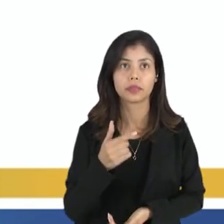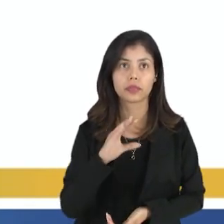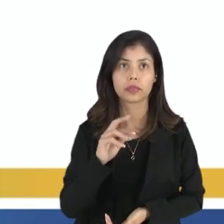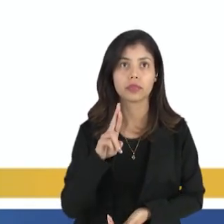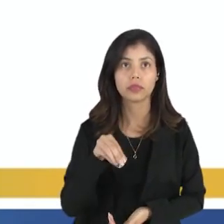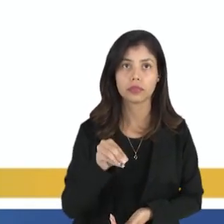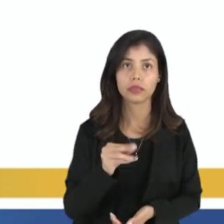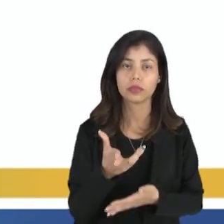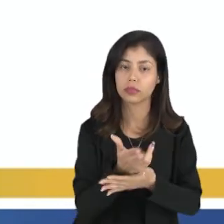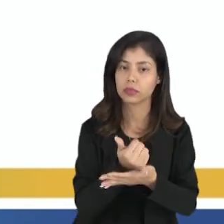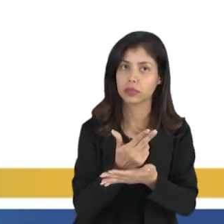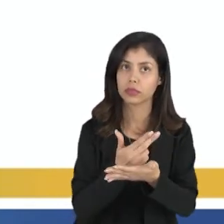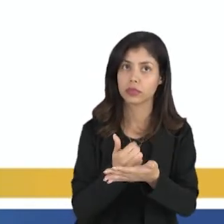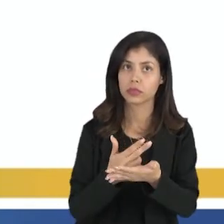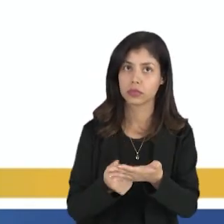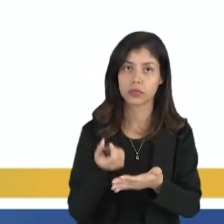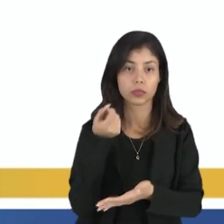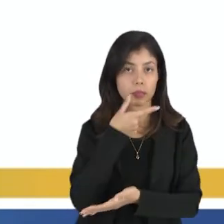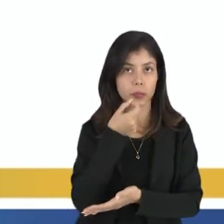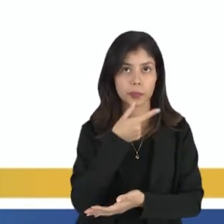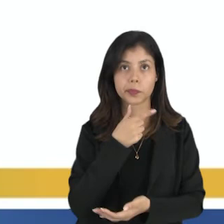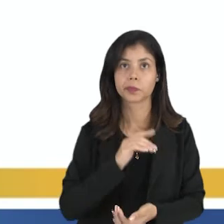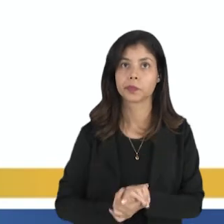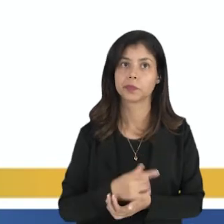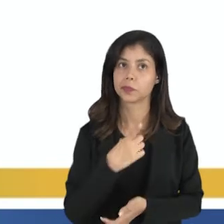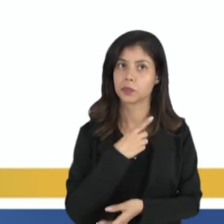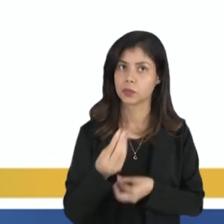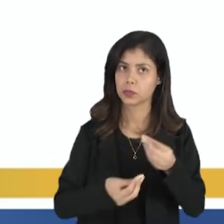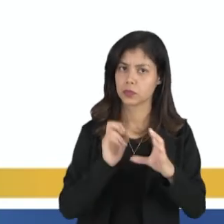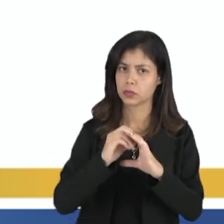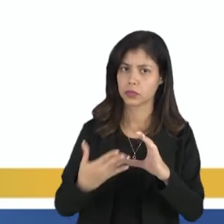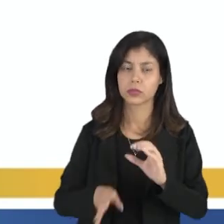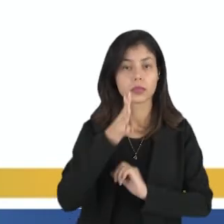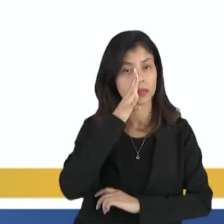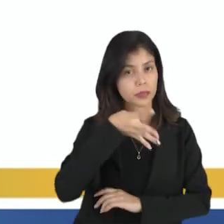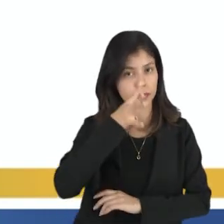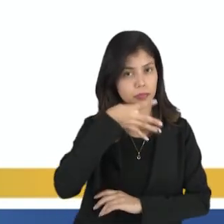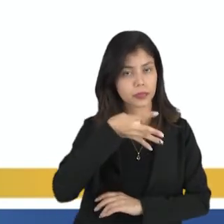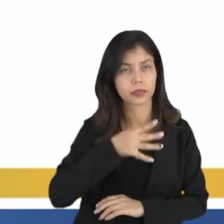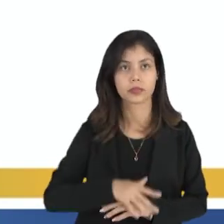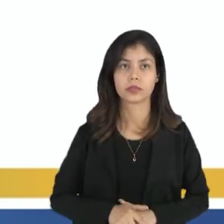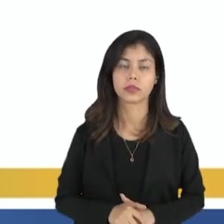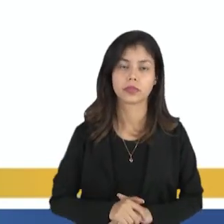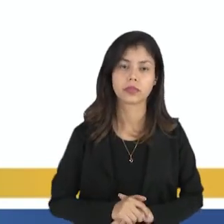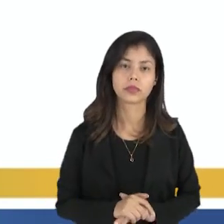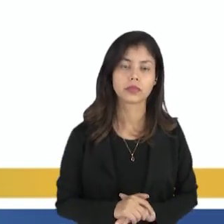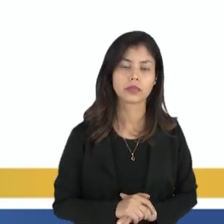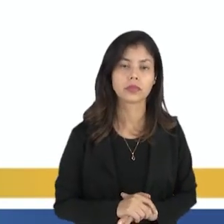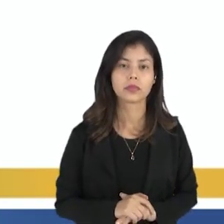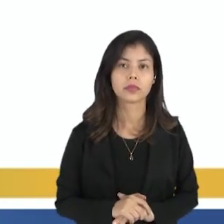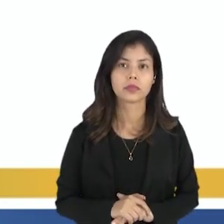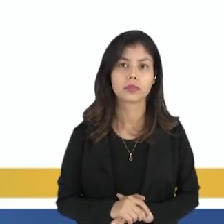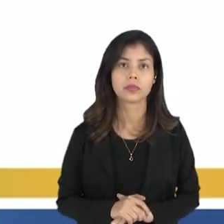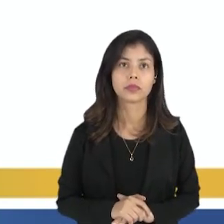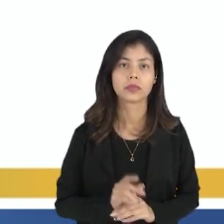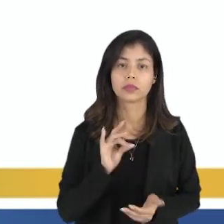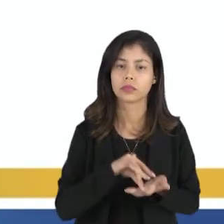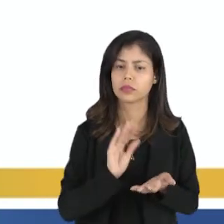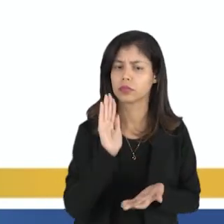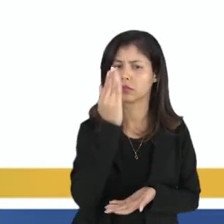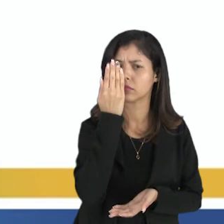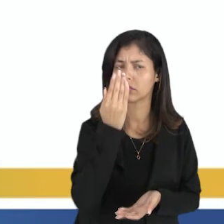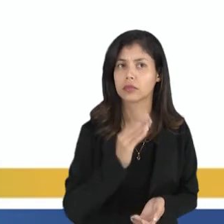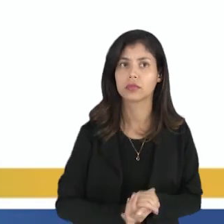segunda diz: cartoon, um desenho humorístico que tem como característica a crítica. Isso é verdadeiro